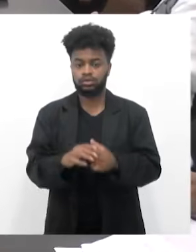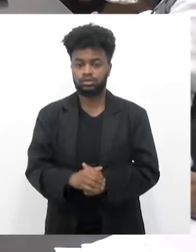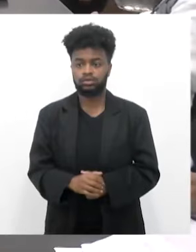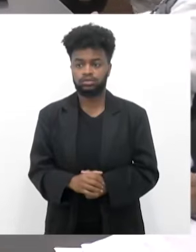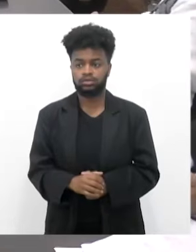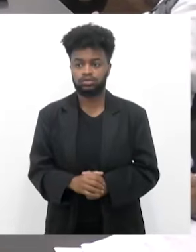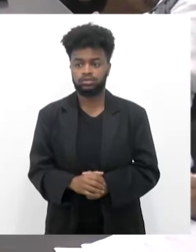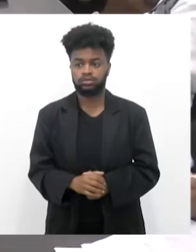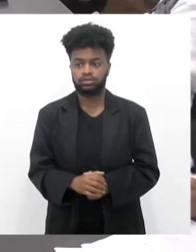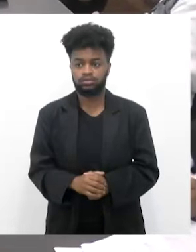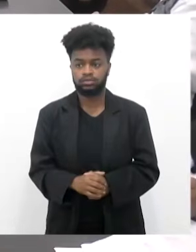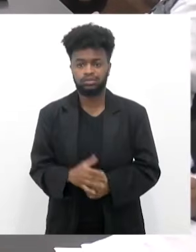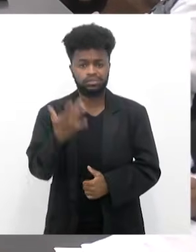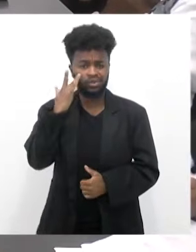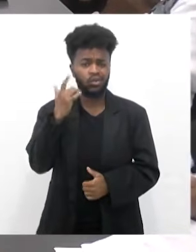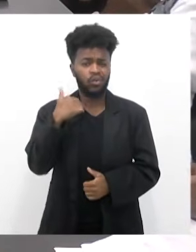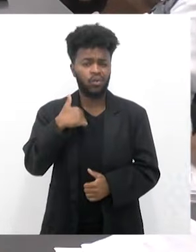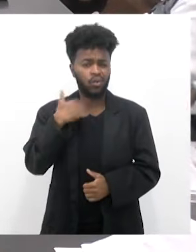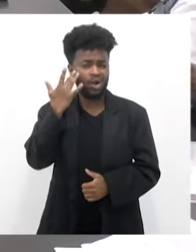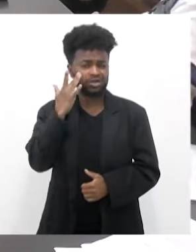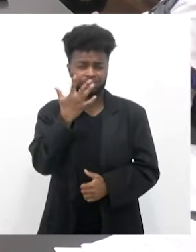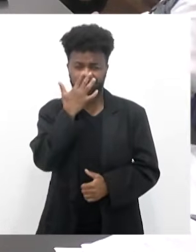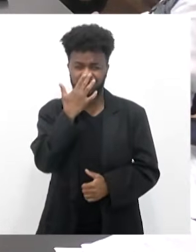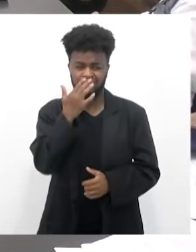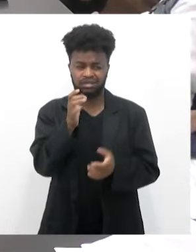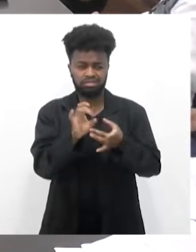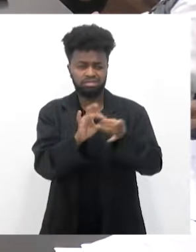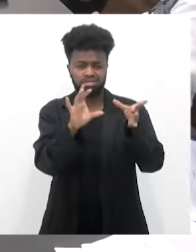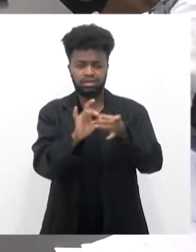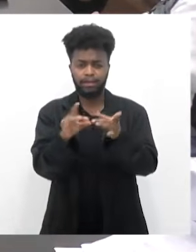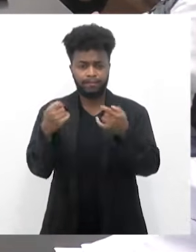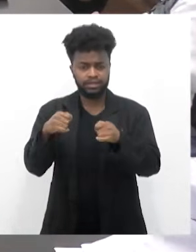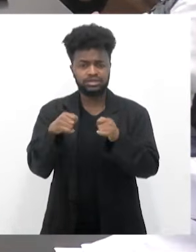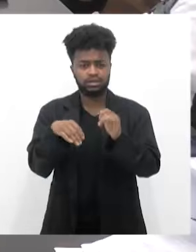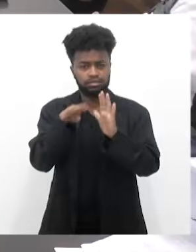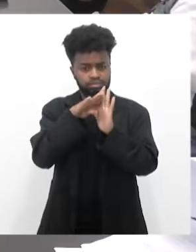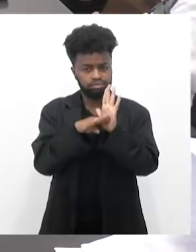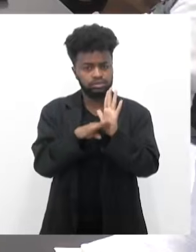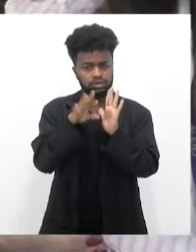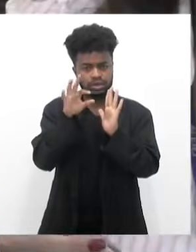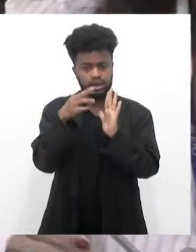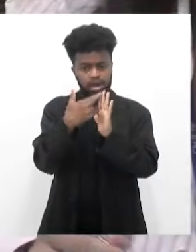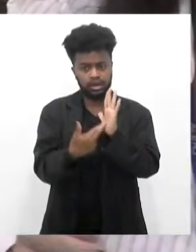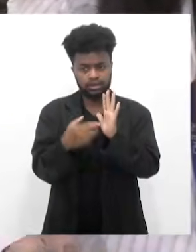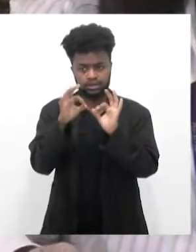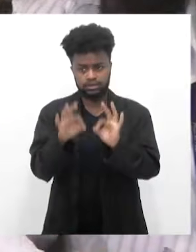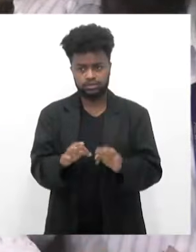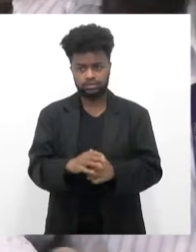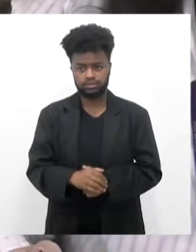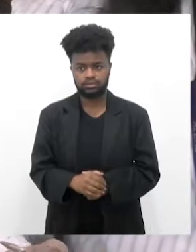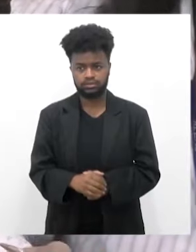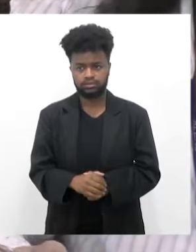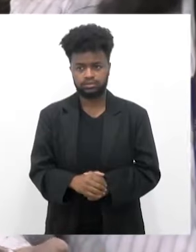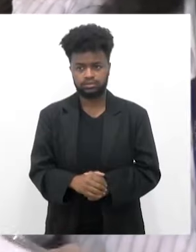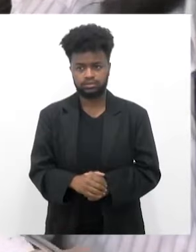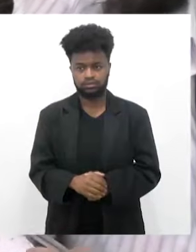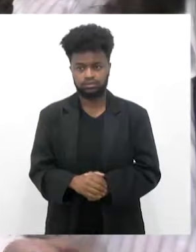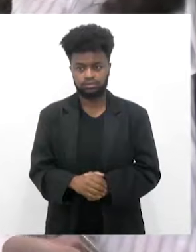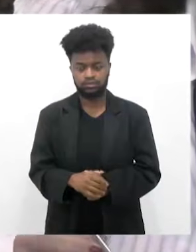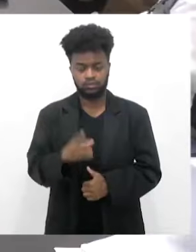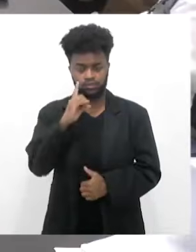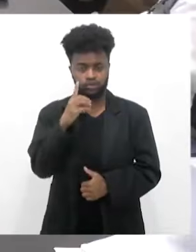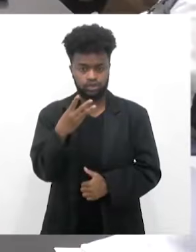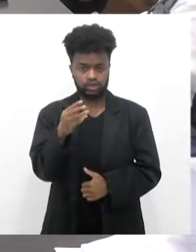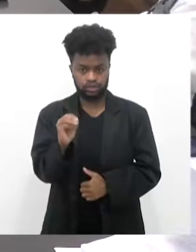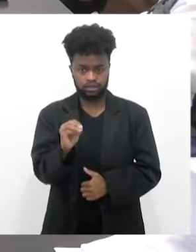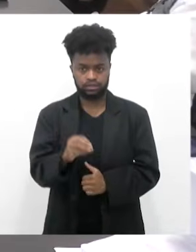Porque do jeito que está, eu acho que está tudo muito solto, fica muito subtendido. Eu para acho que definir em 30 precisa dias. Não é isso? Tá no 30º dia. No 30º dia. escrever de forma